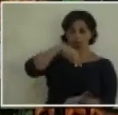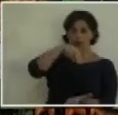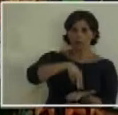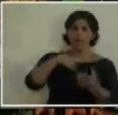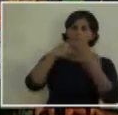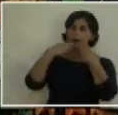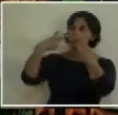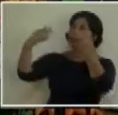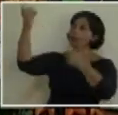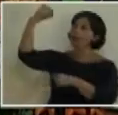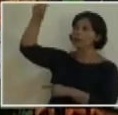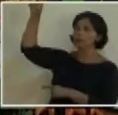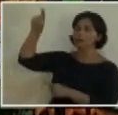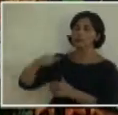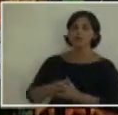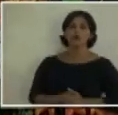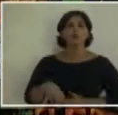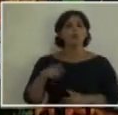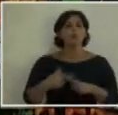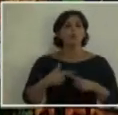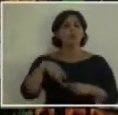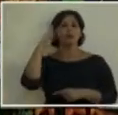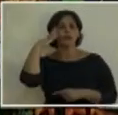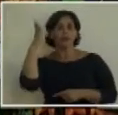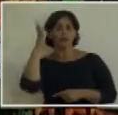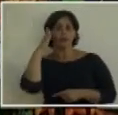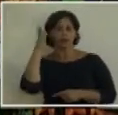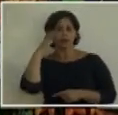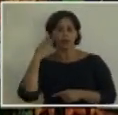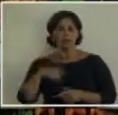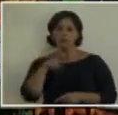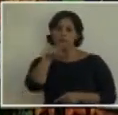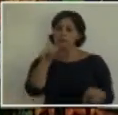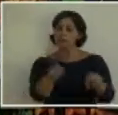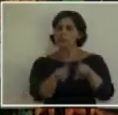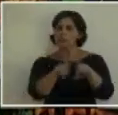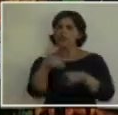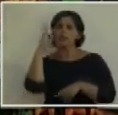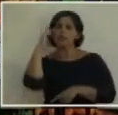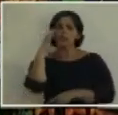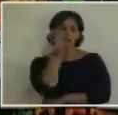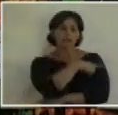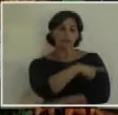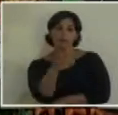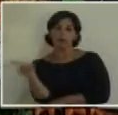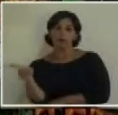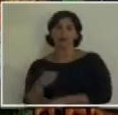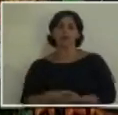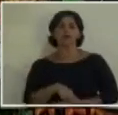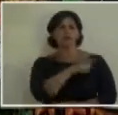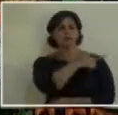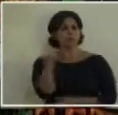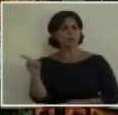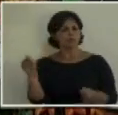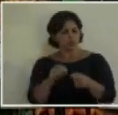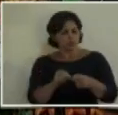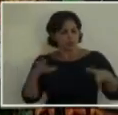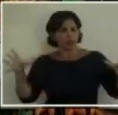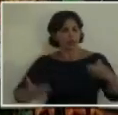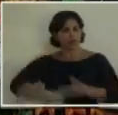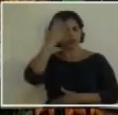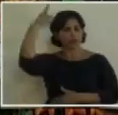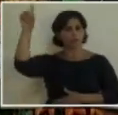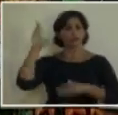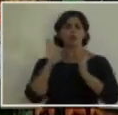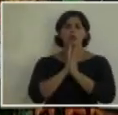a oração coloca em movimento coisas paradas. Você sabe o que é que a Bíblia diz? Há um texto na Bíblia que eu